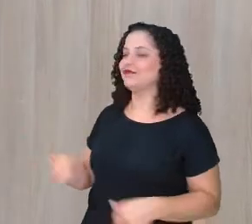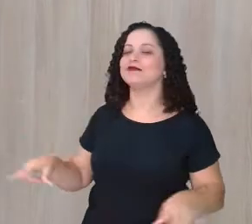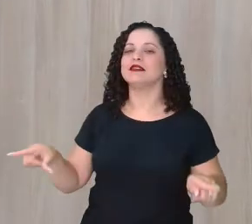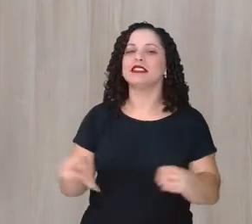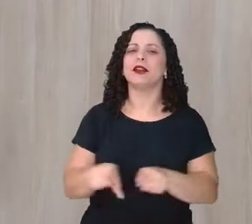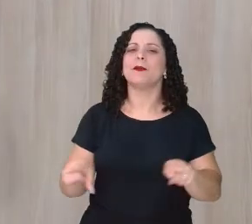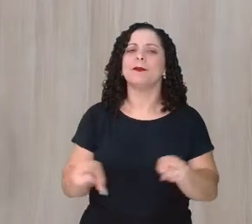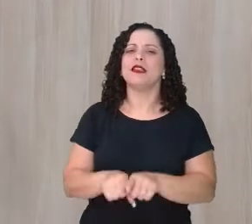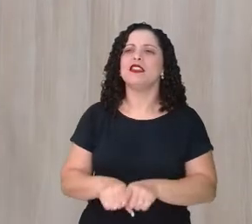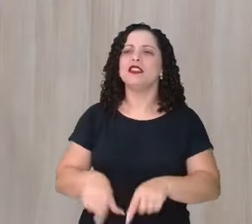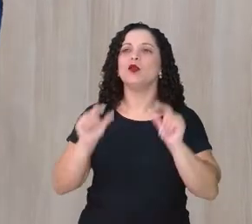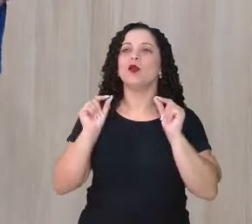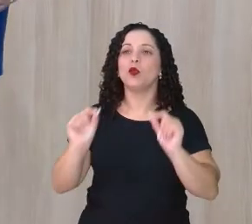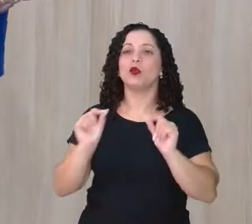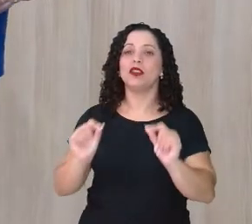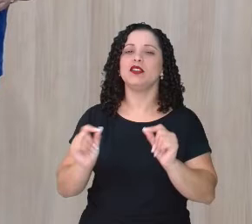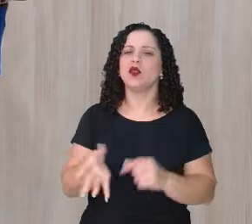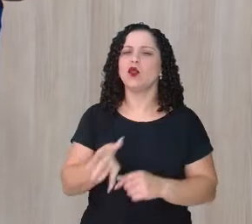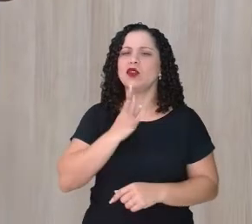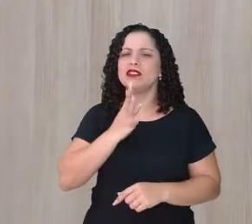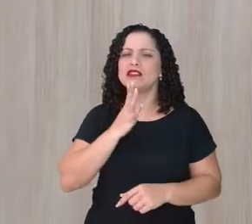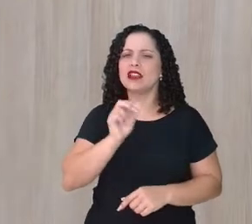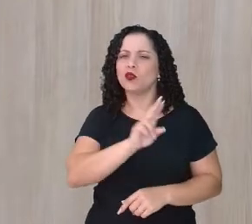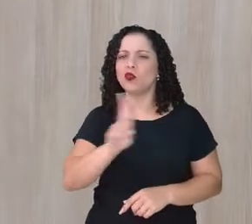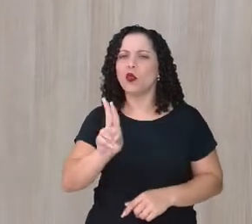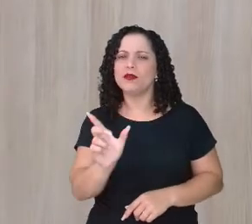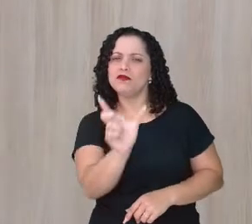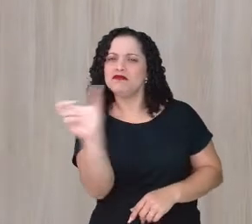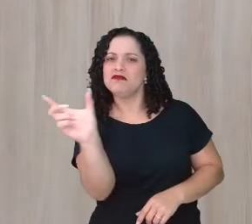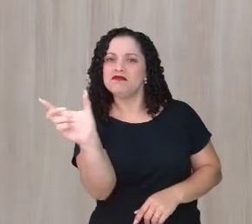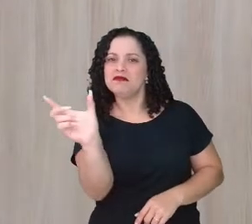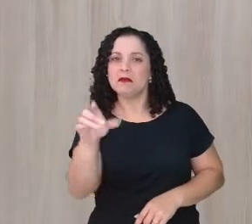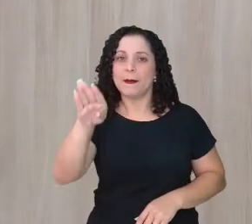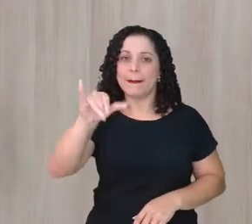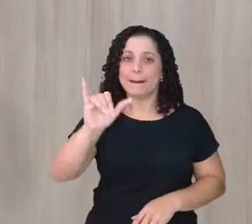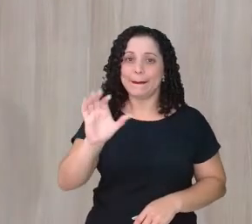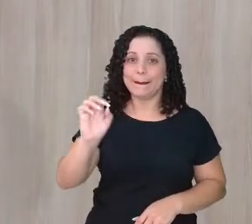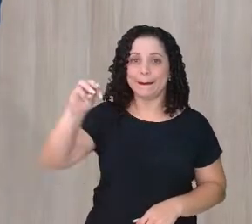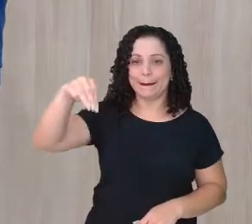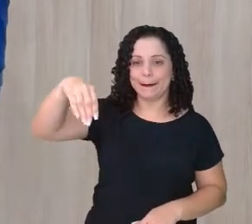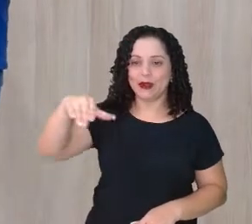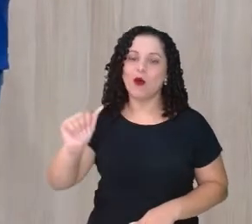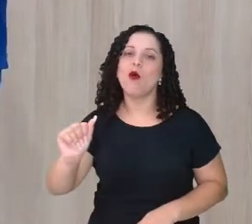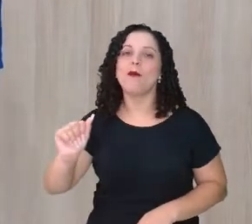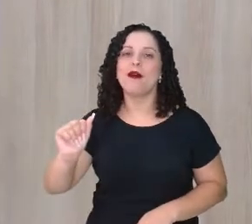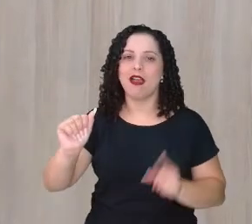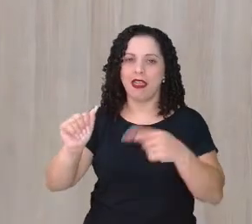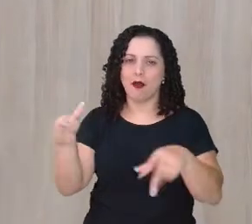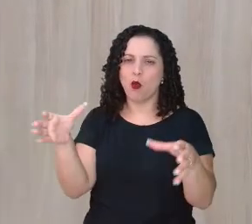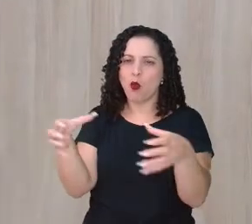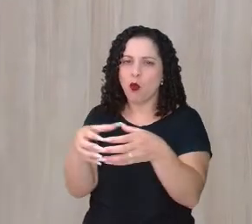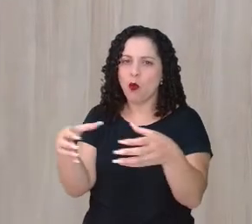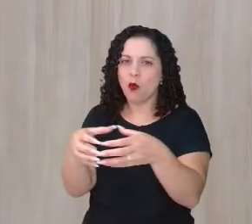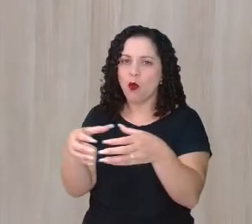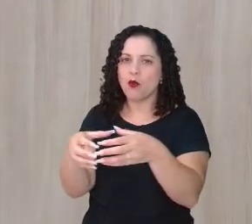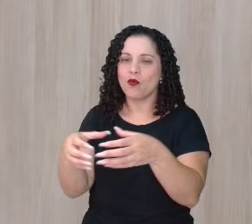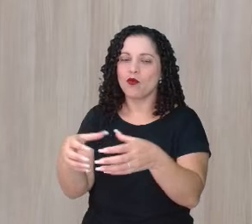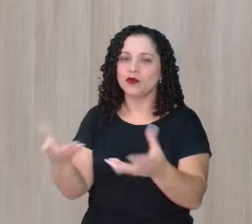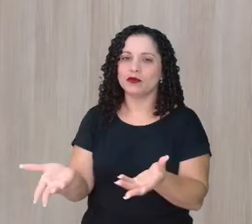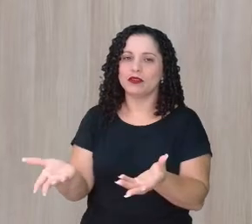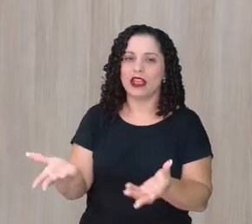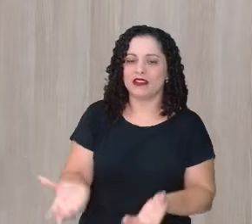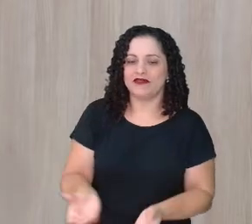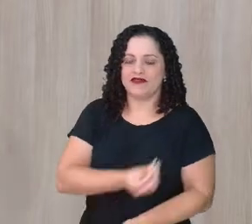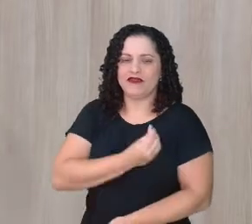ser chamados de biomas, né? A questão do bioma brasileiro. O bioma é um conjunto dos seres